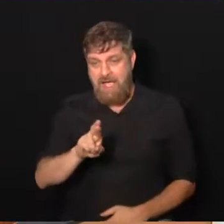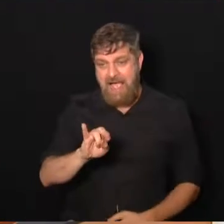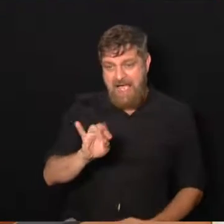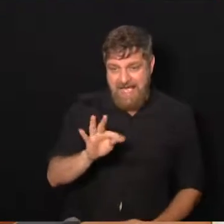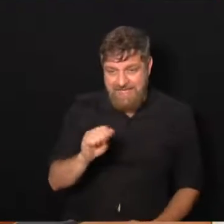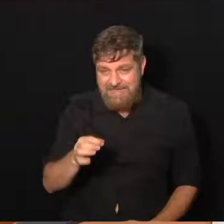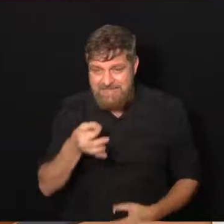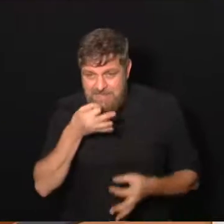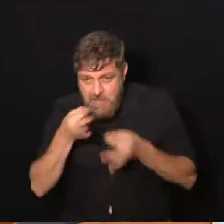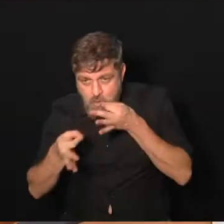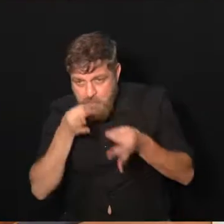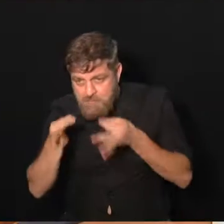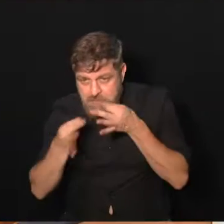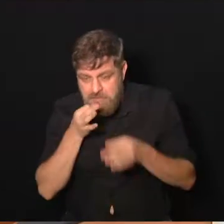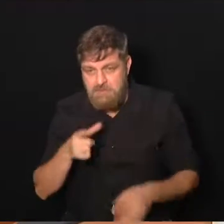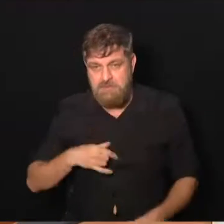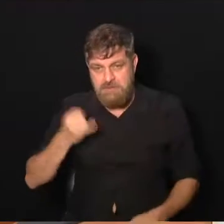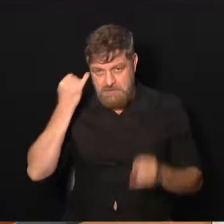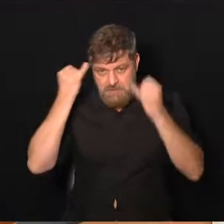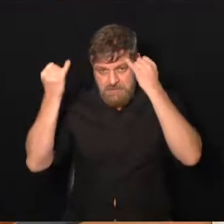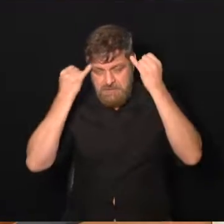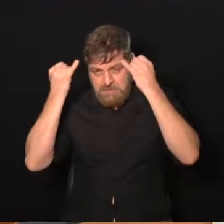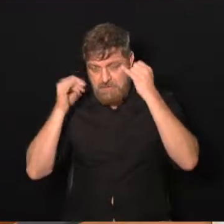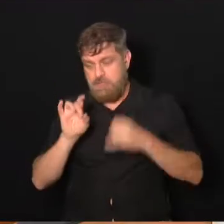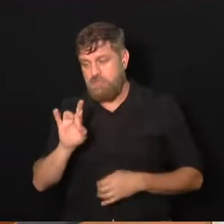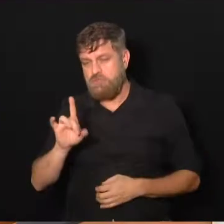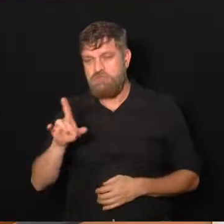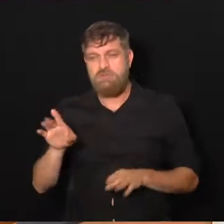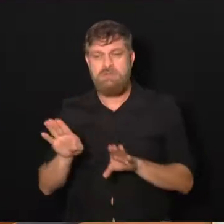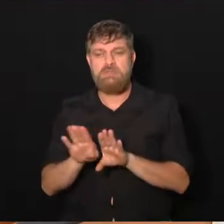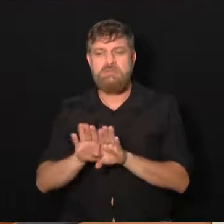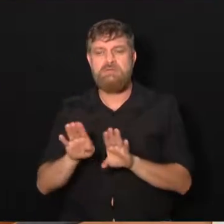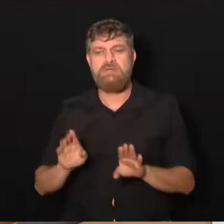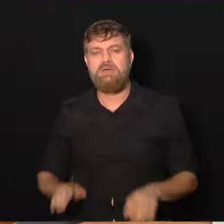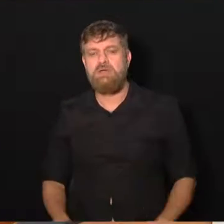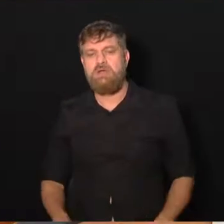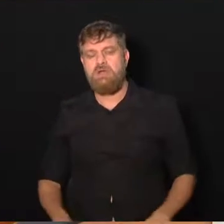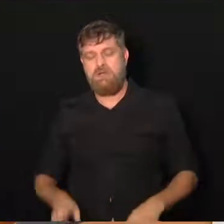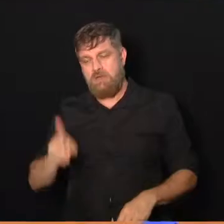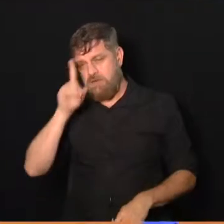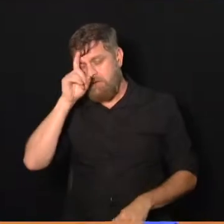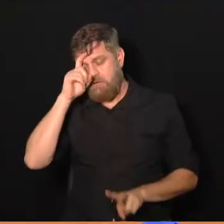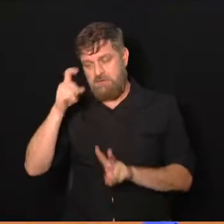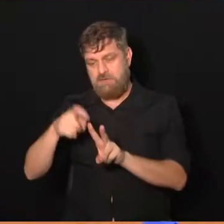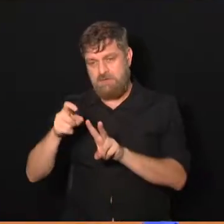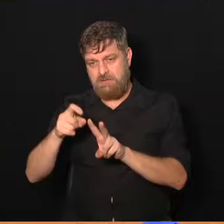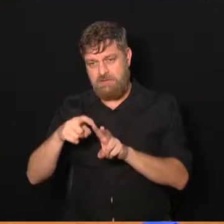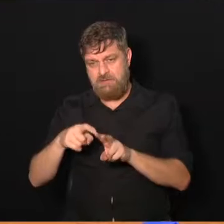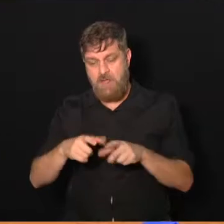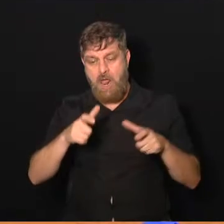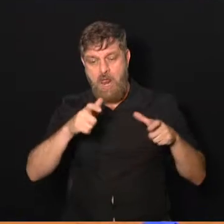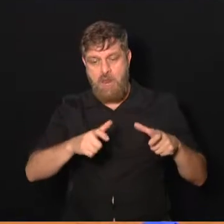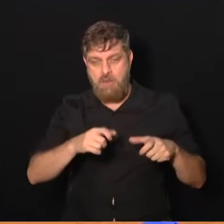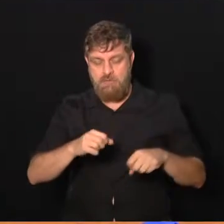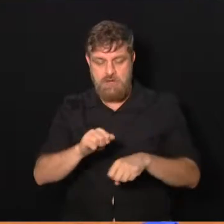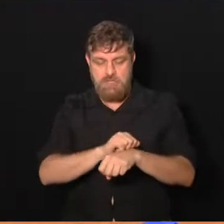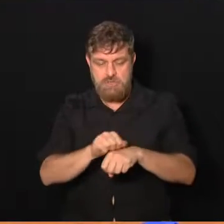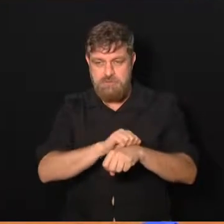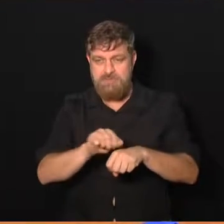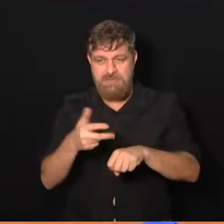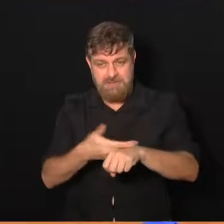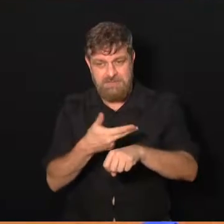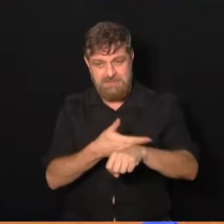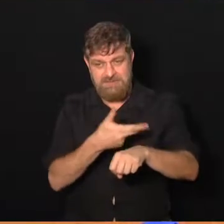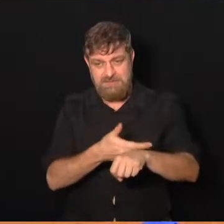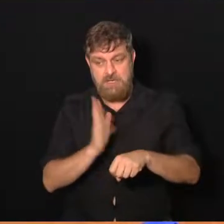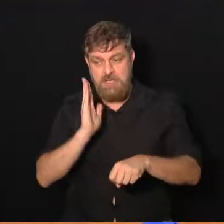surgindo novas ideias. A gente estava limitado a uma questão de clínicas e pet shops. E agora, está falando, os